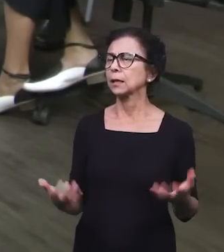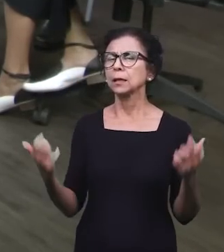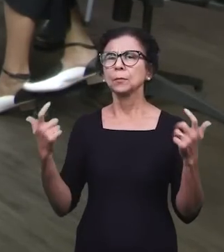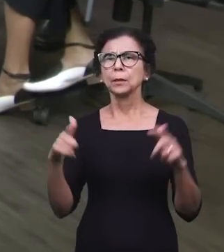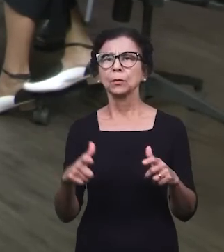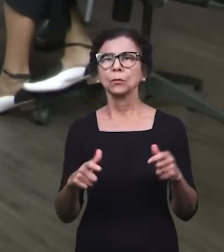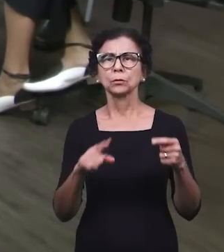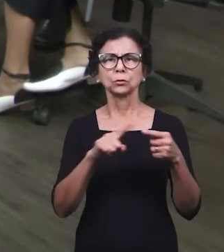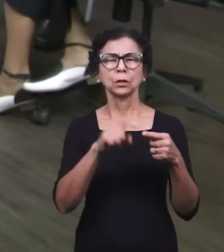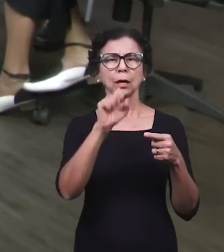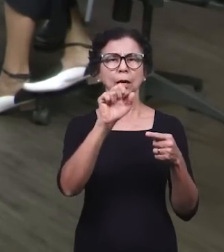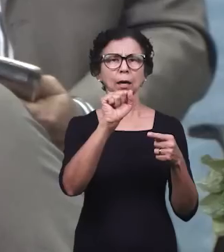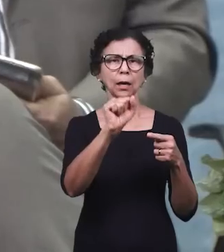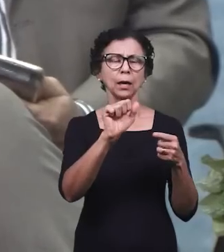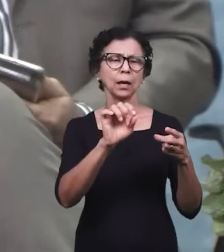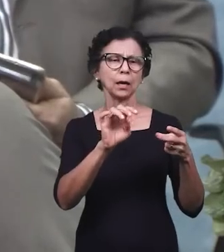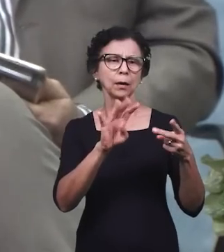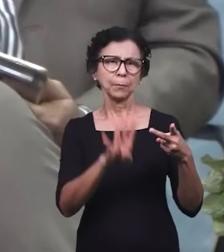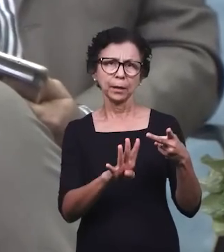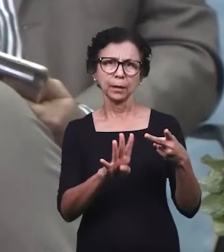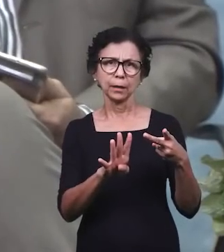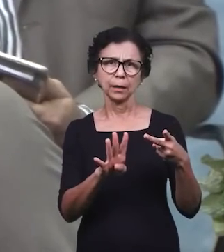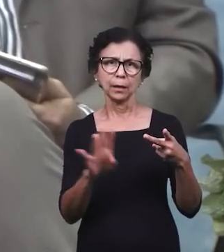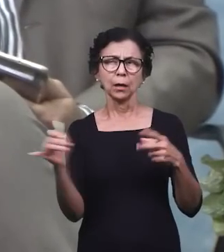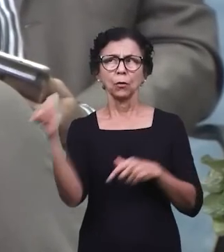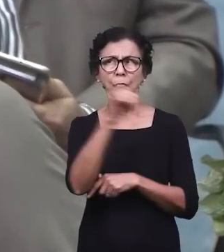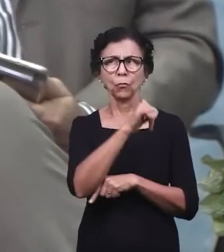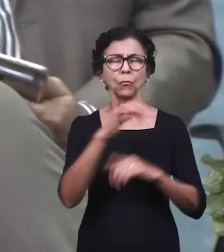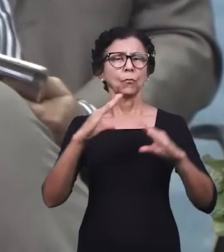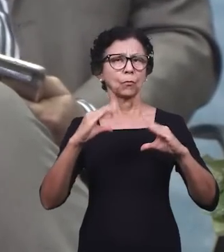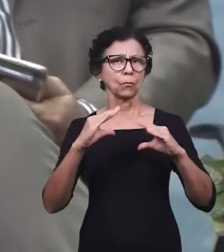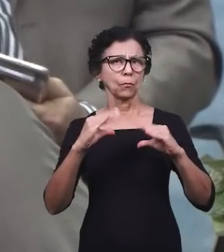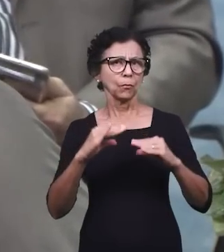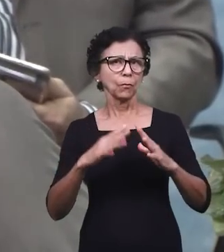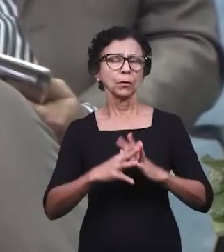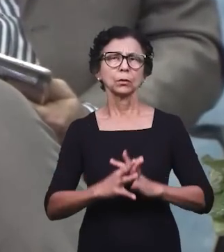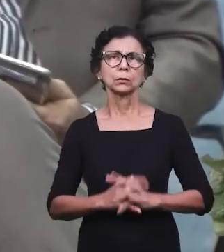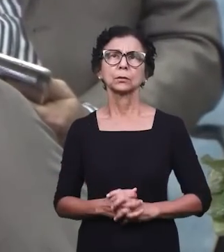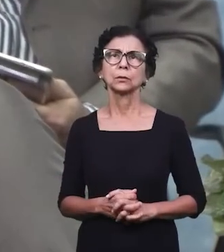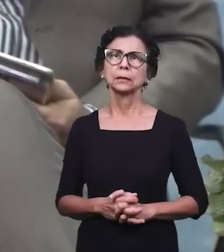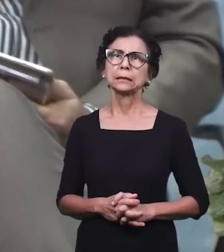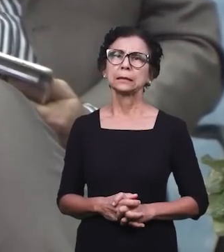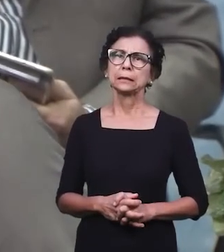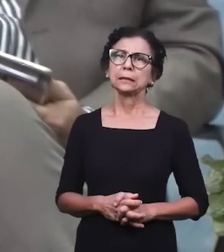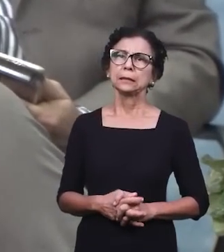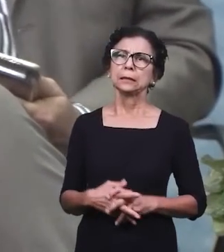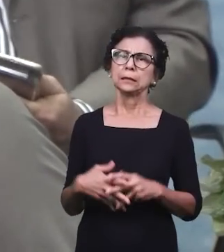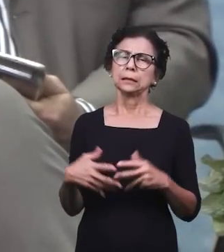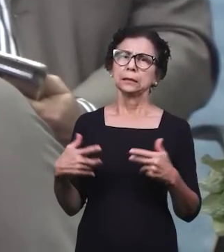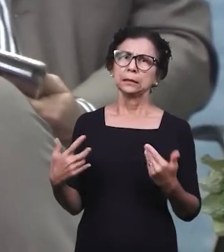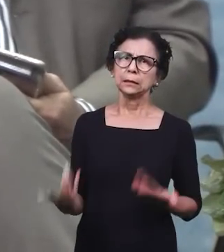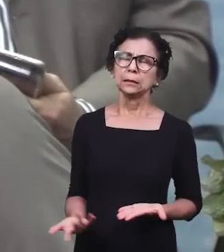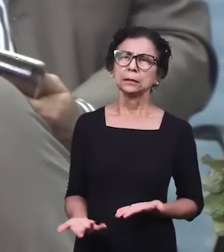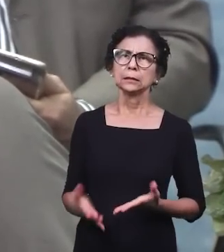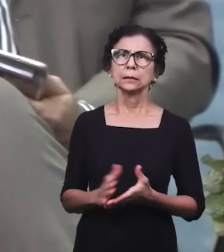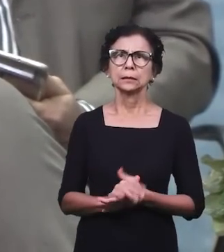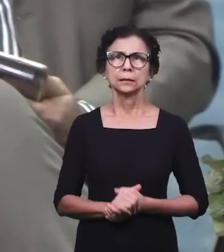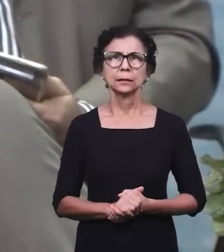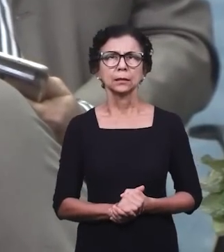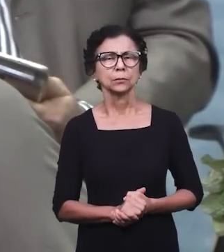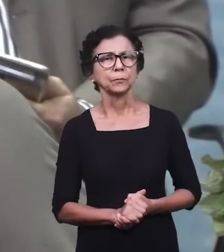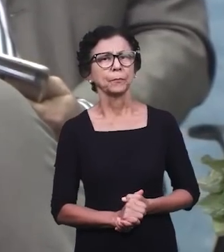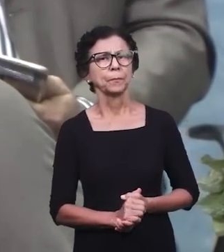rápida, confortável, está tudo certo. Então, por que você vai gastar mais na outra se você pode ser mais